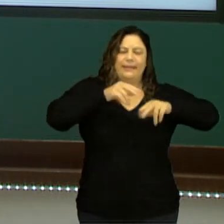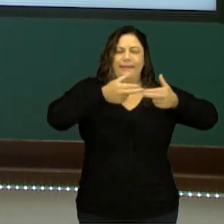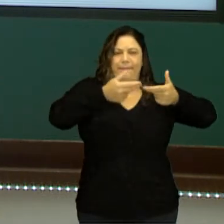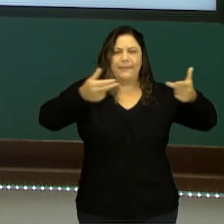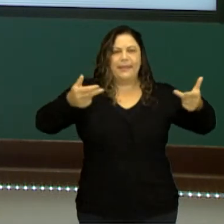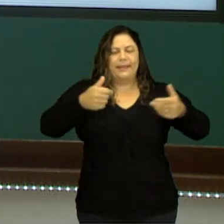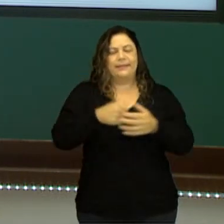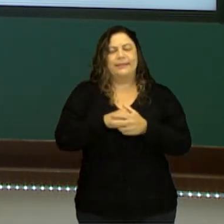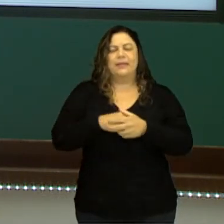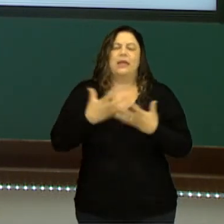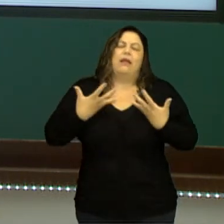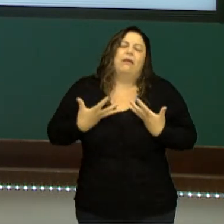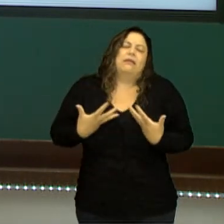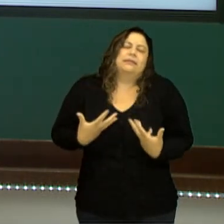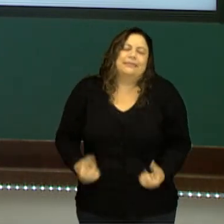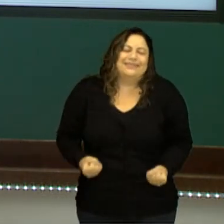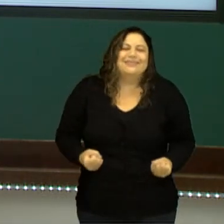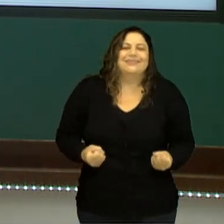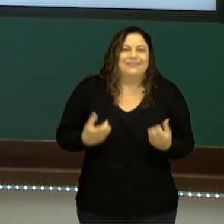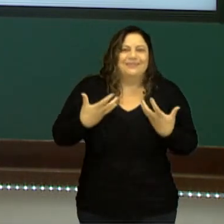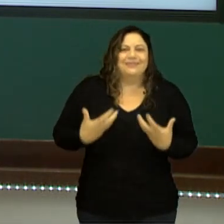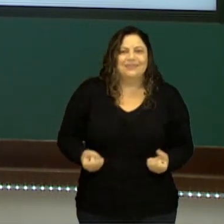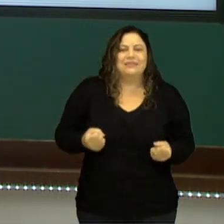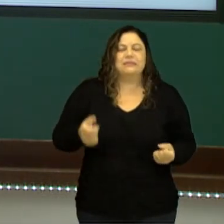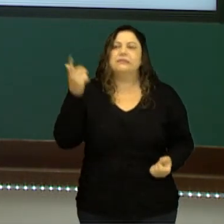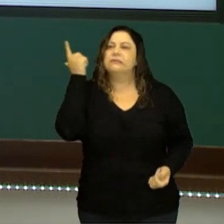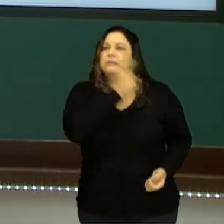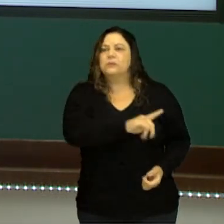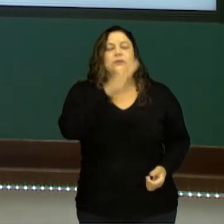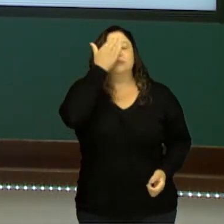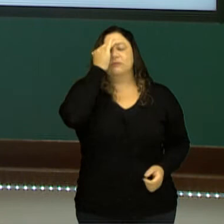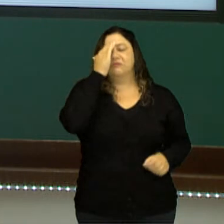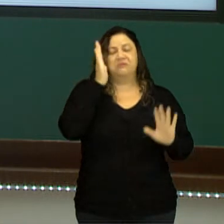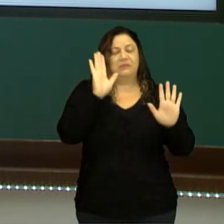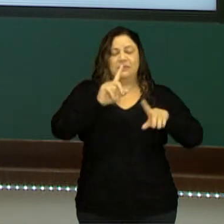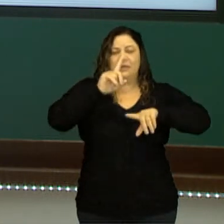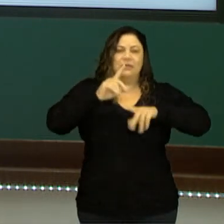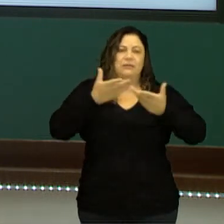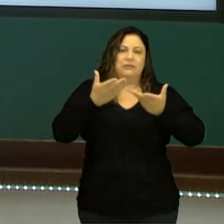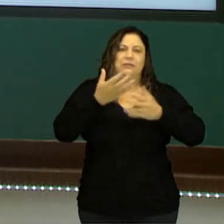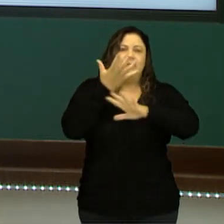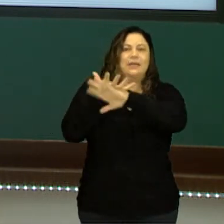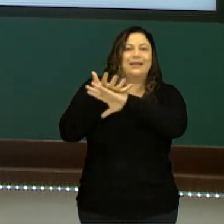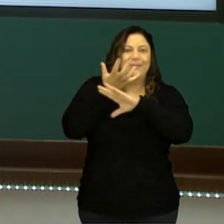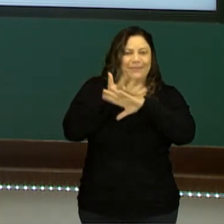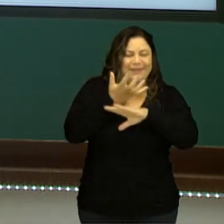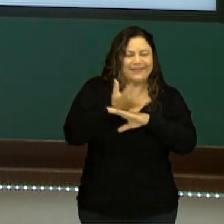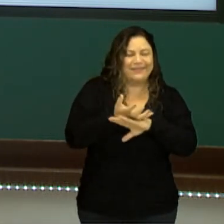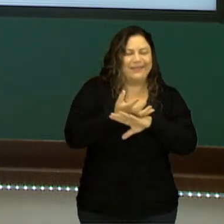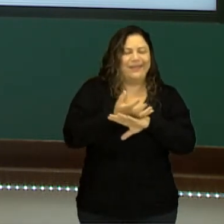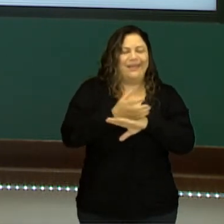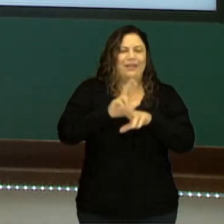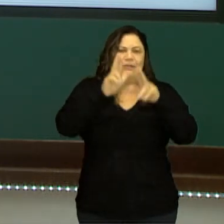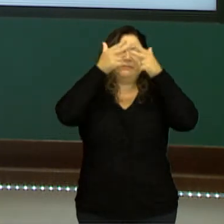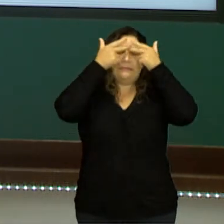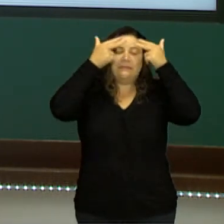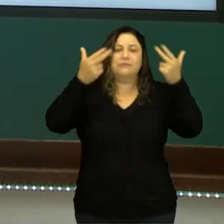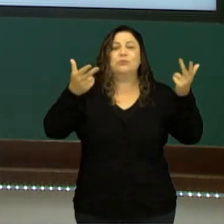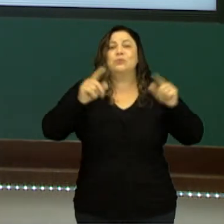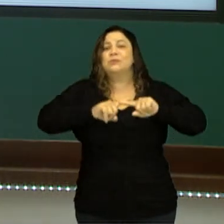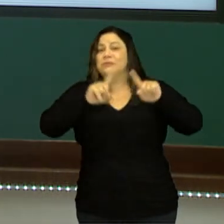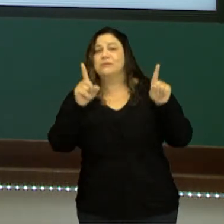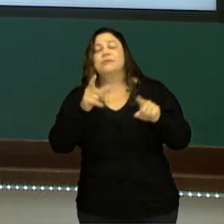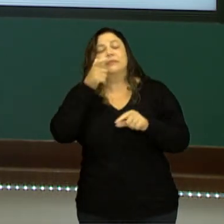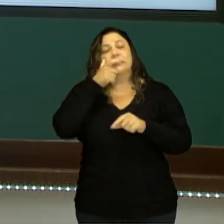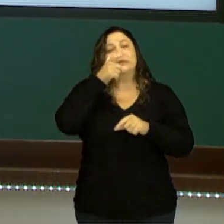acaba se cansando, às vezes não conseguiu entender muito bem a matéria, isso acaba frustrando um pouco. Então, o que é interessante? Você